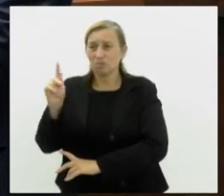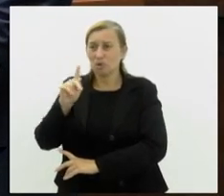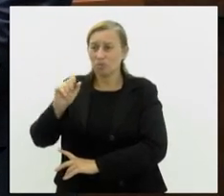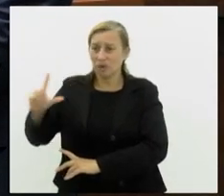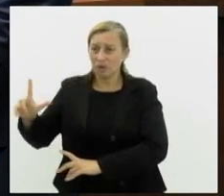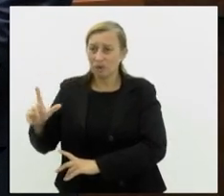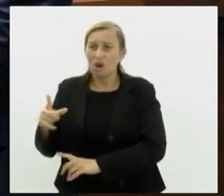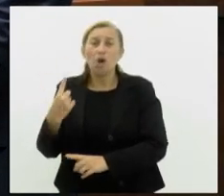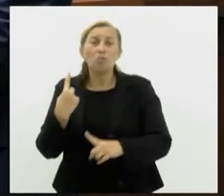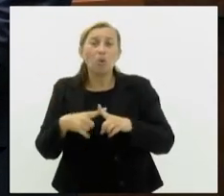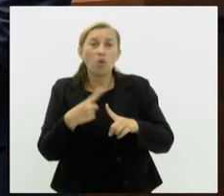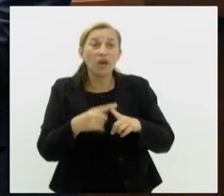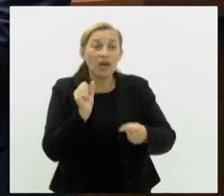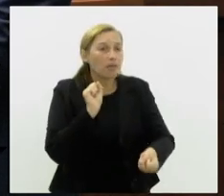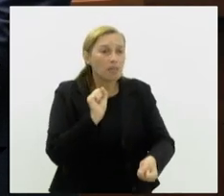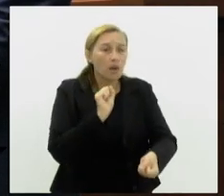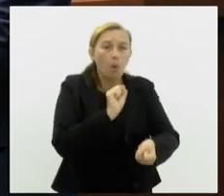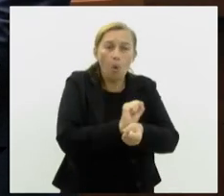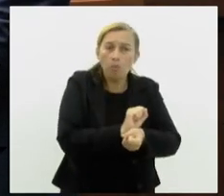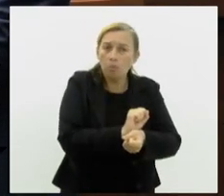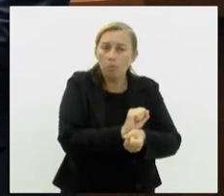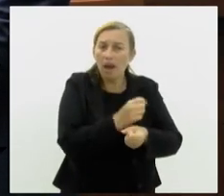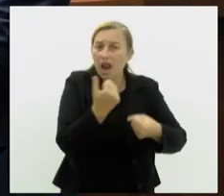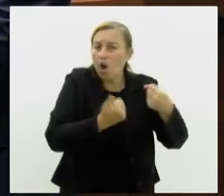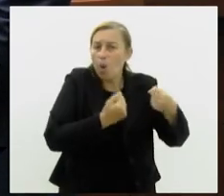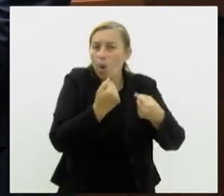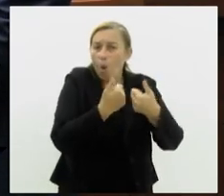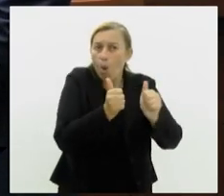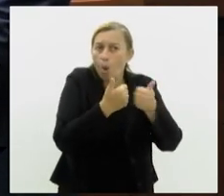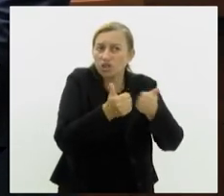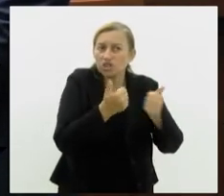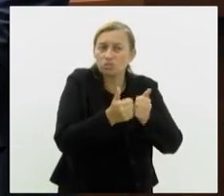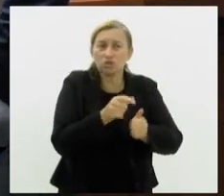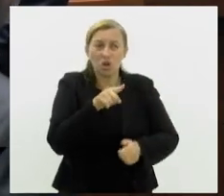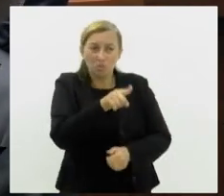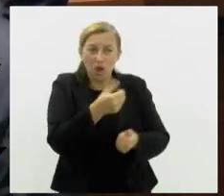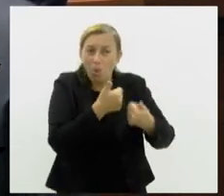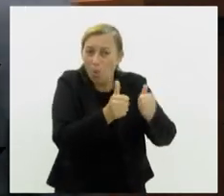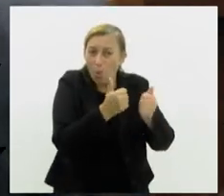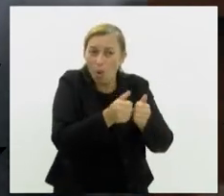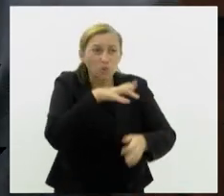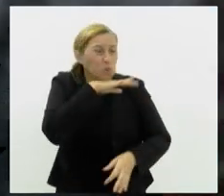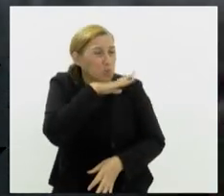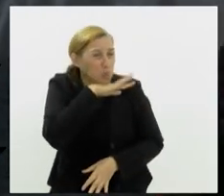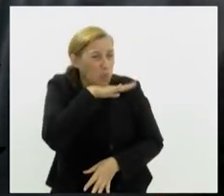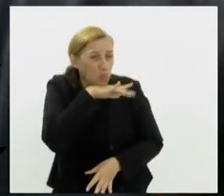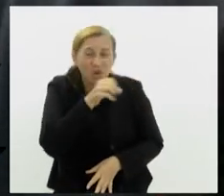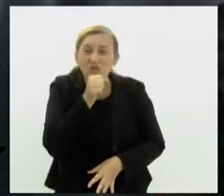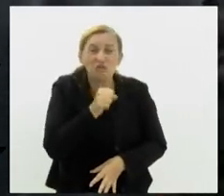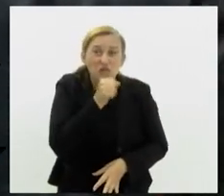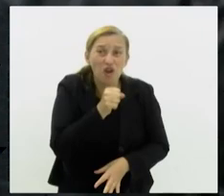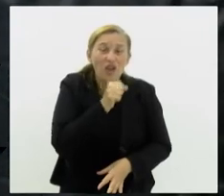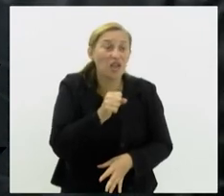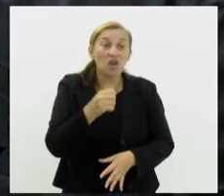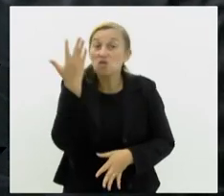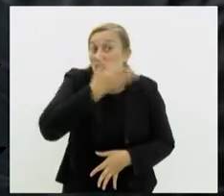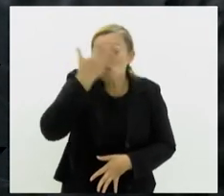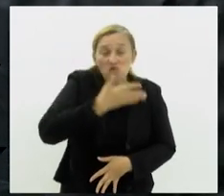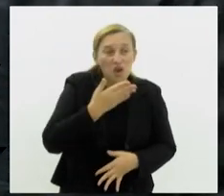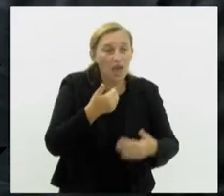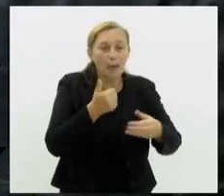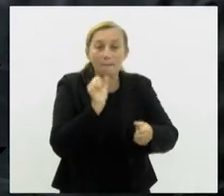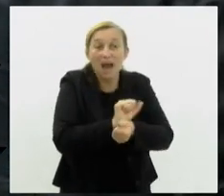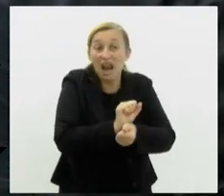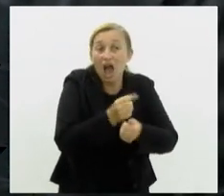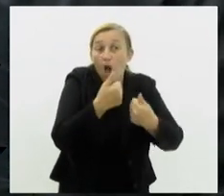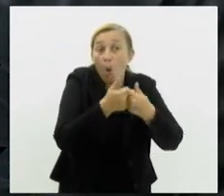ônibus? E os ônibus de São Gonçalo estão caindo aos pedaços, pô. E não param nenhum ônibus. Você não vê parar um ônibus, você não vê parar um carro oficial que está lá